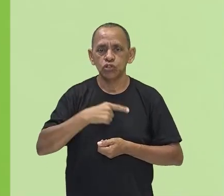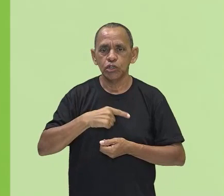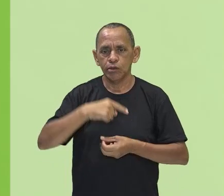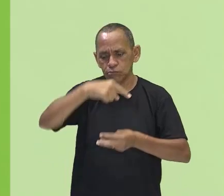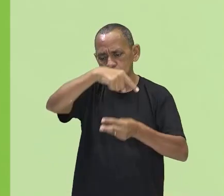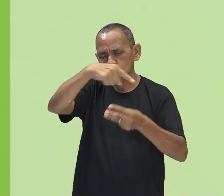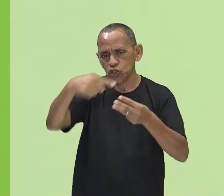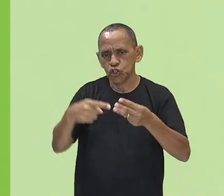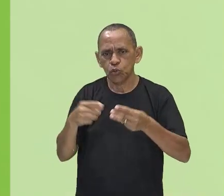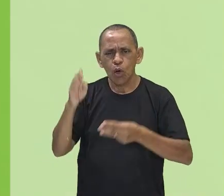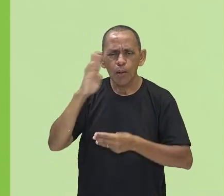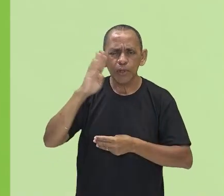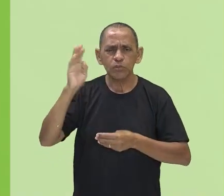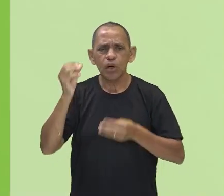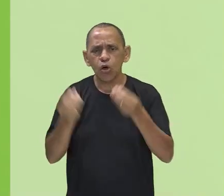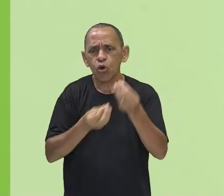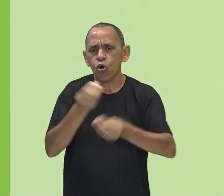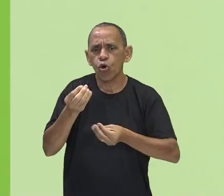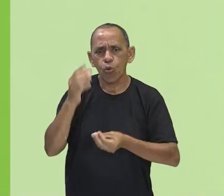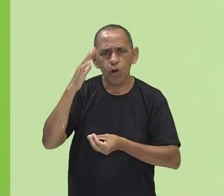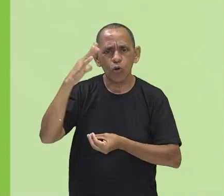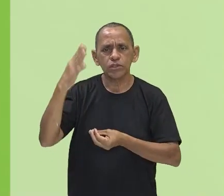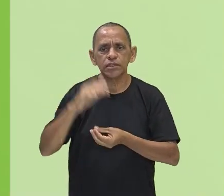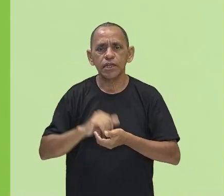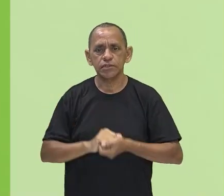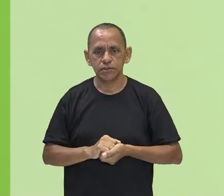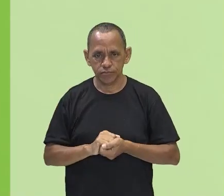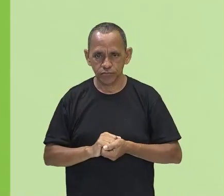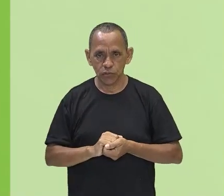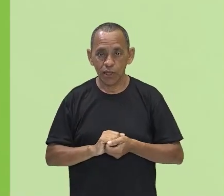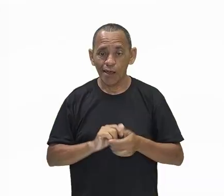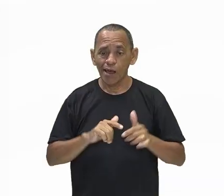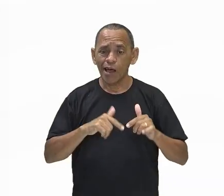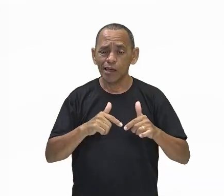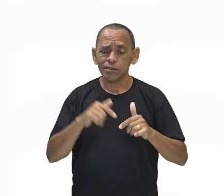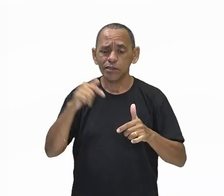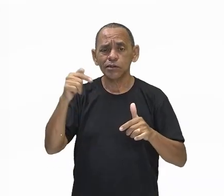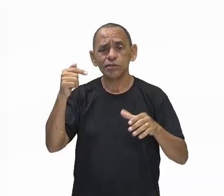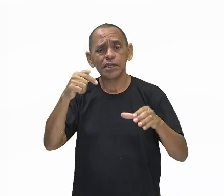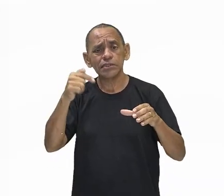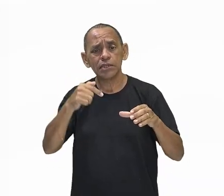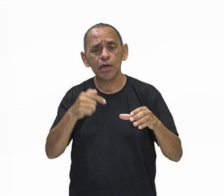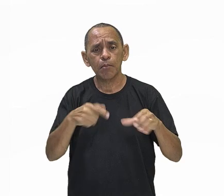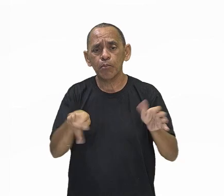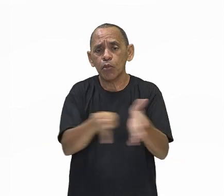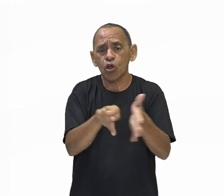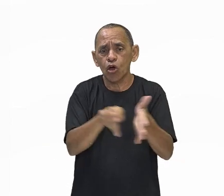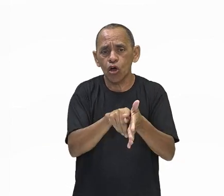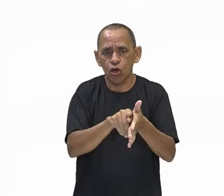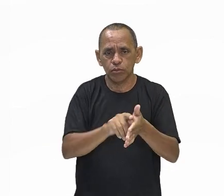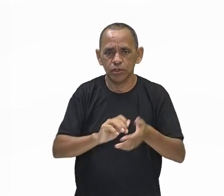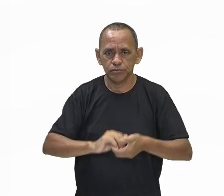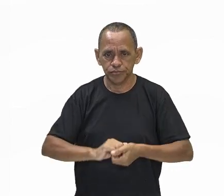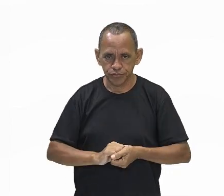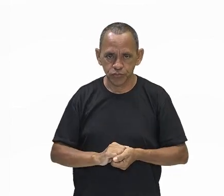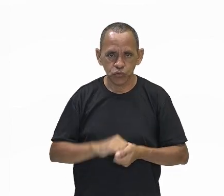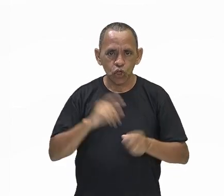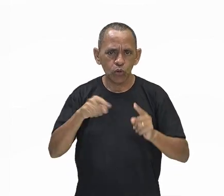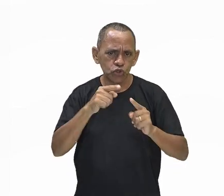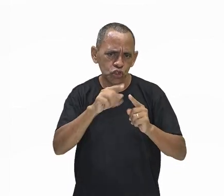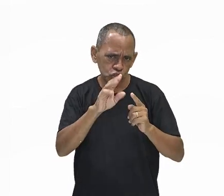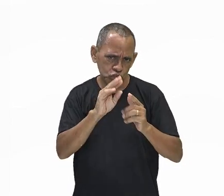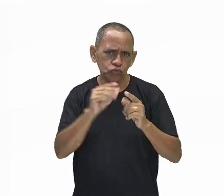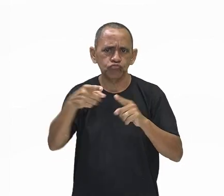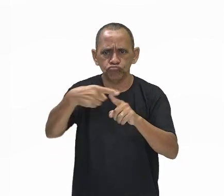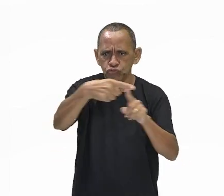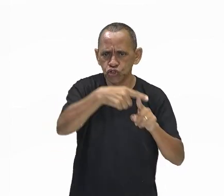é a principal função dessa lente convergente, dessa lente positiva? Veja só, o principal objetivo desse